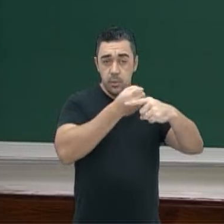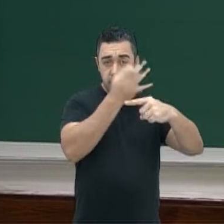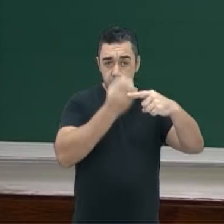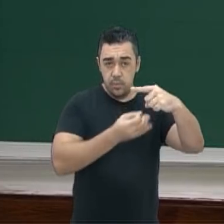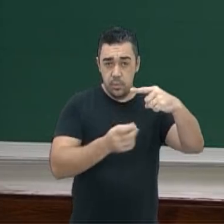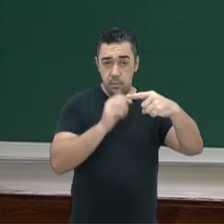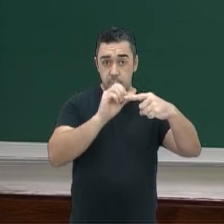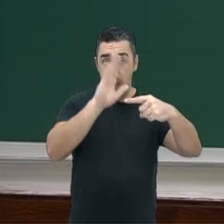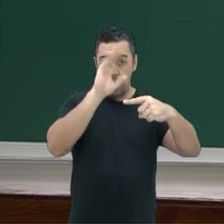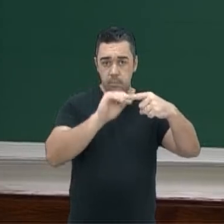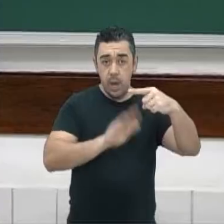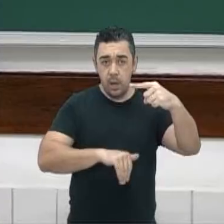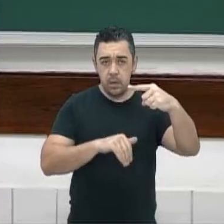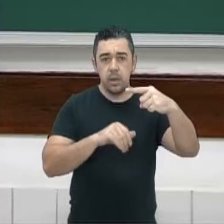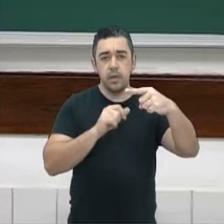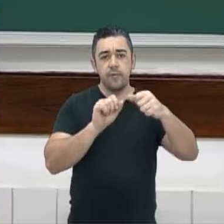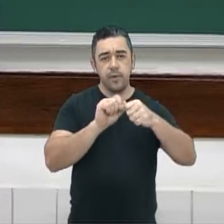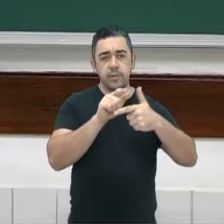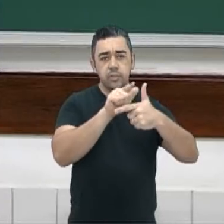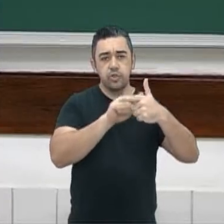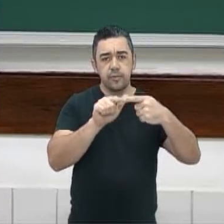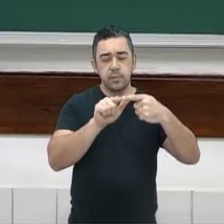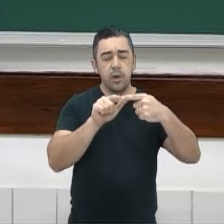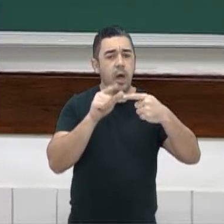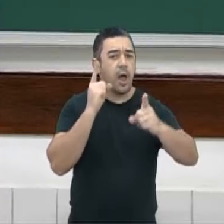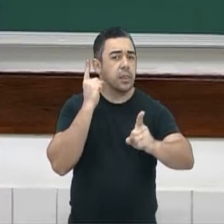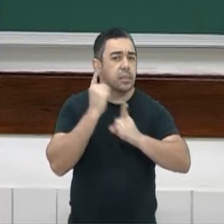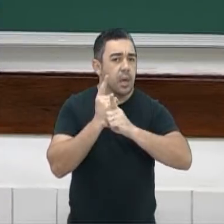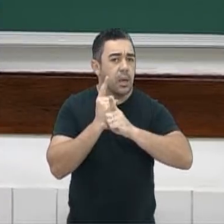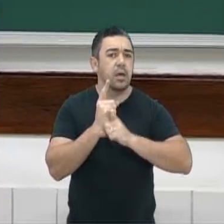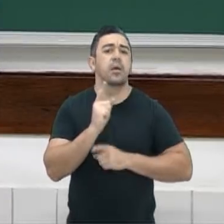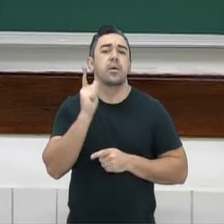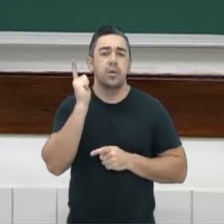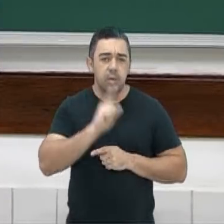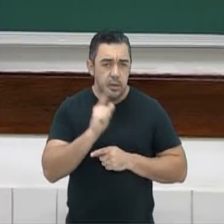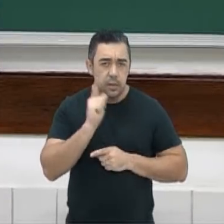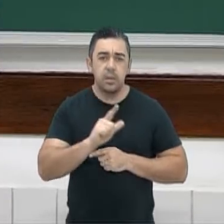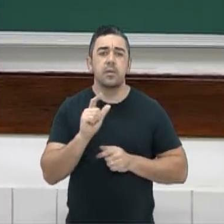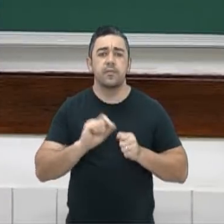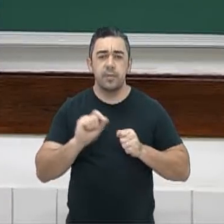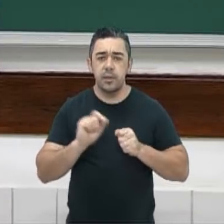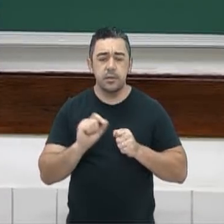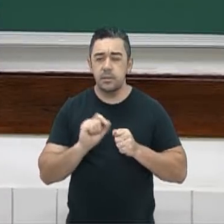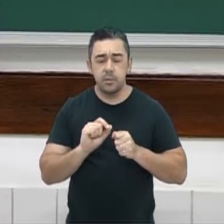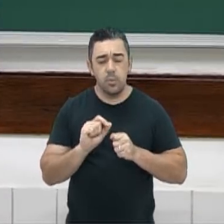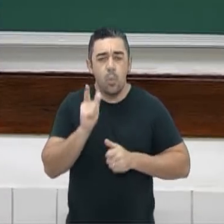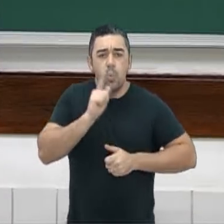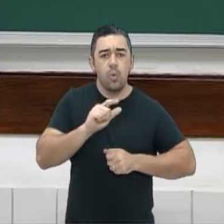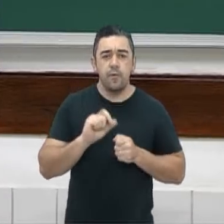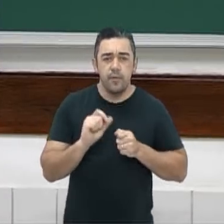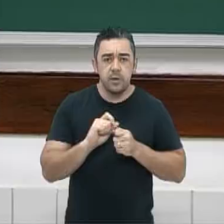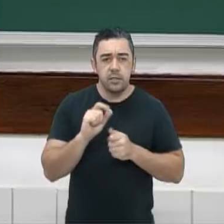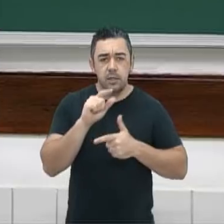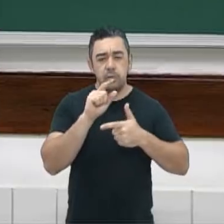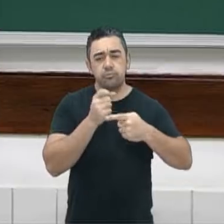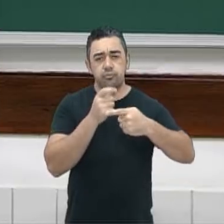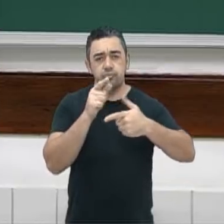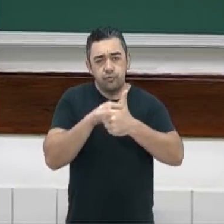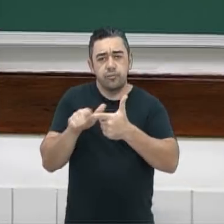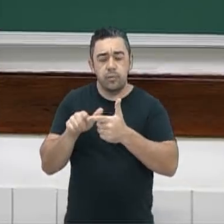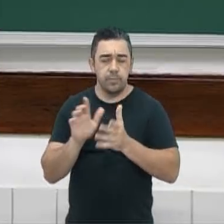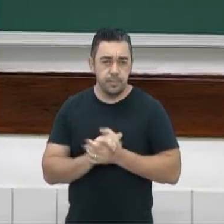e fazendo o quê? Divisões até chegar numa fração onde eu não consiga mais fazer a divisão. Então, vamos pensar